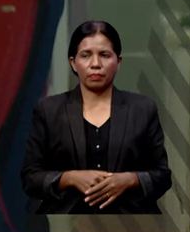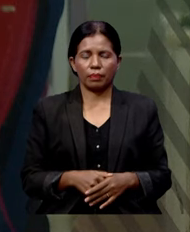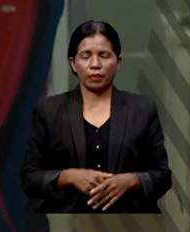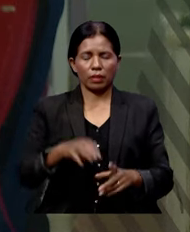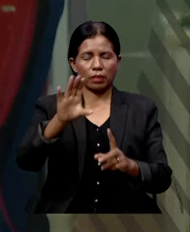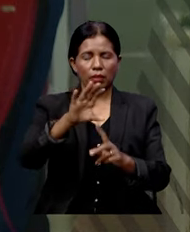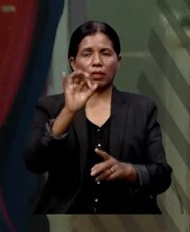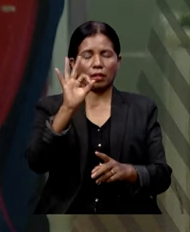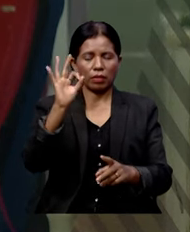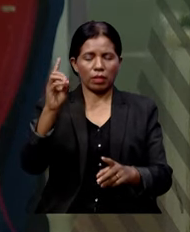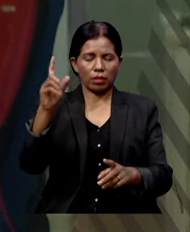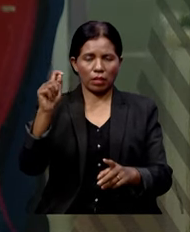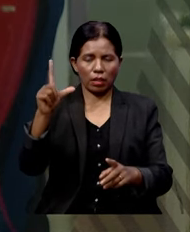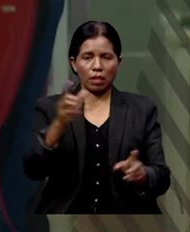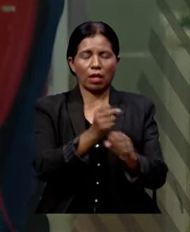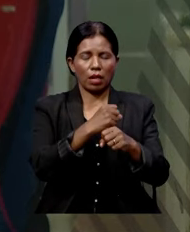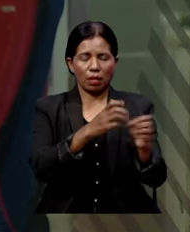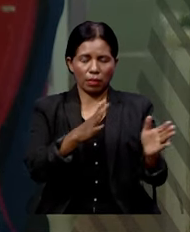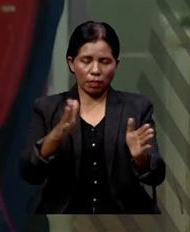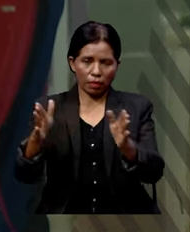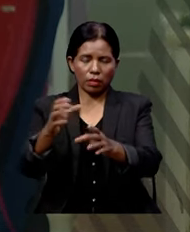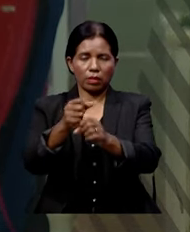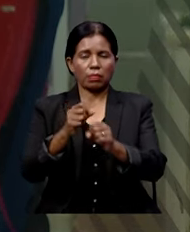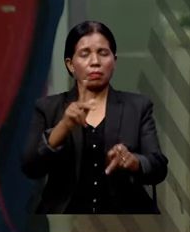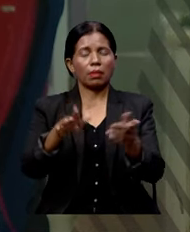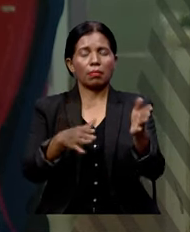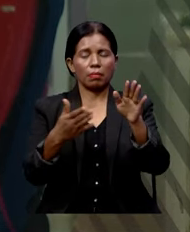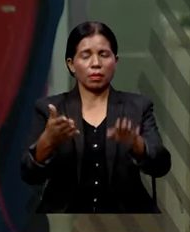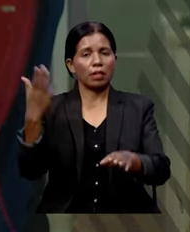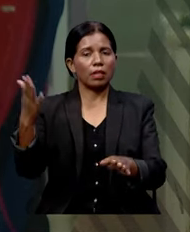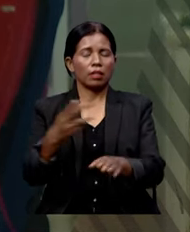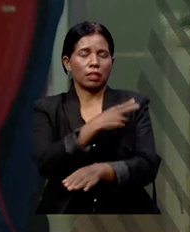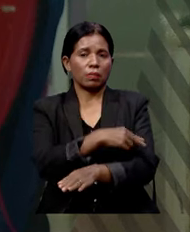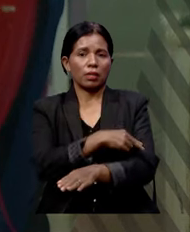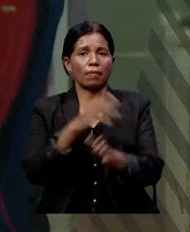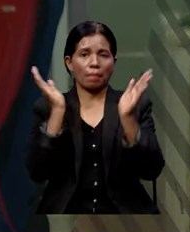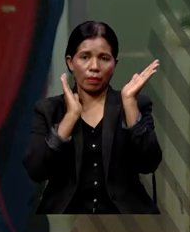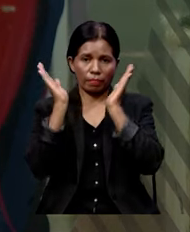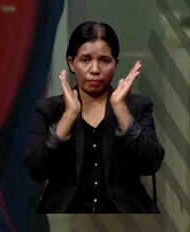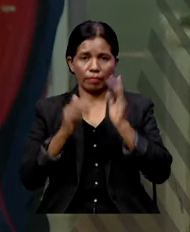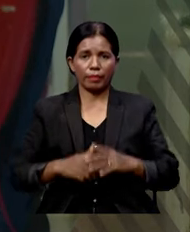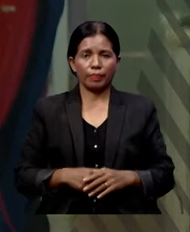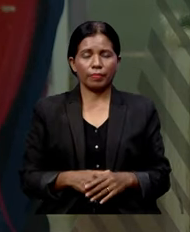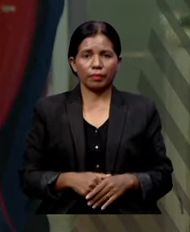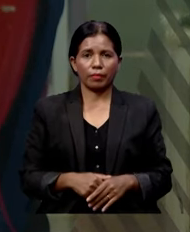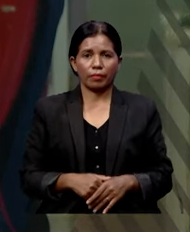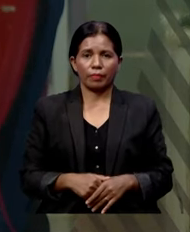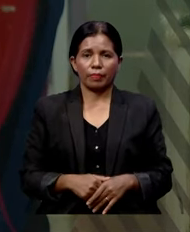Comando FVT lalu preparação simo mate e sincronel mau kalu nebe mate hospital Malásia.